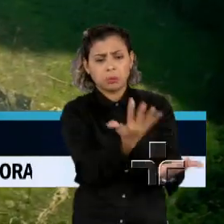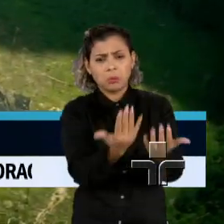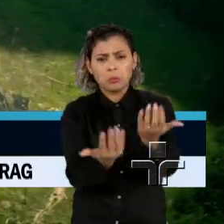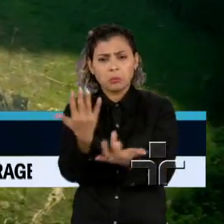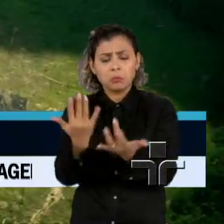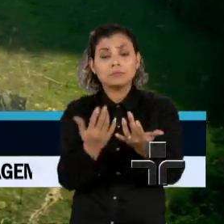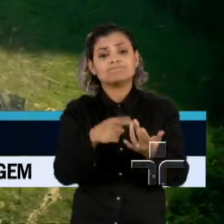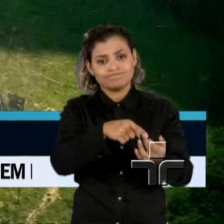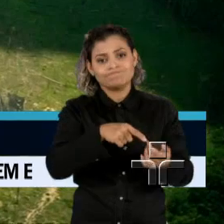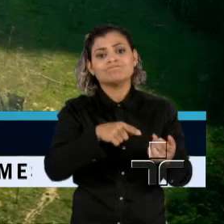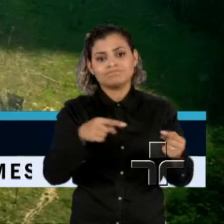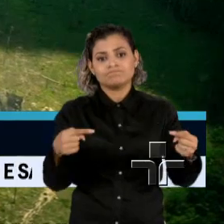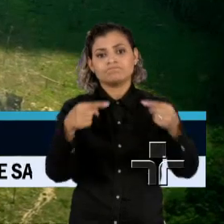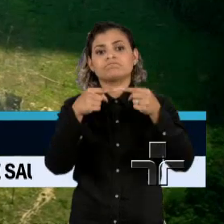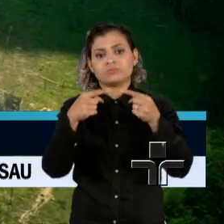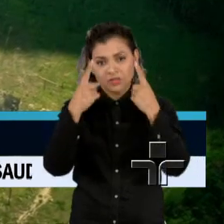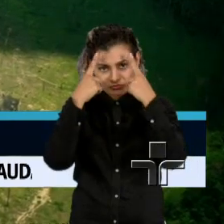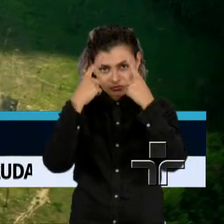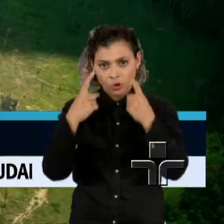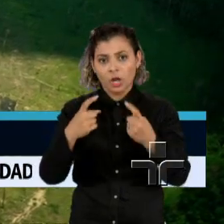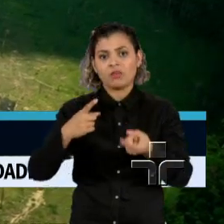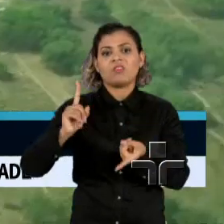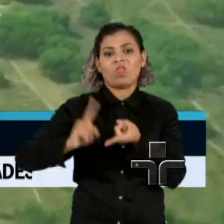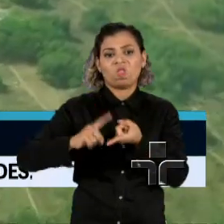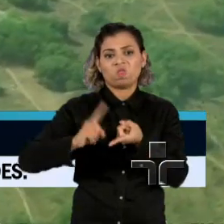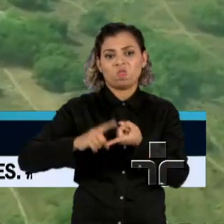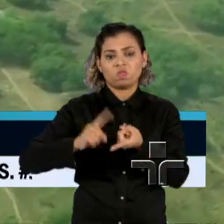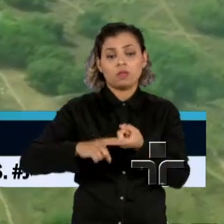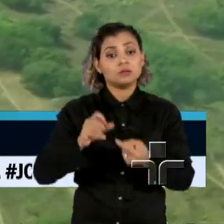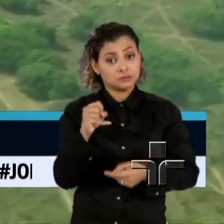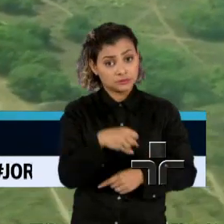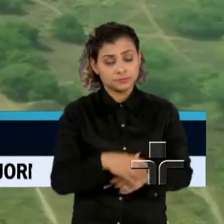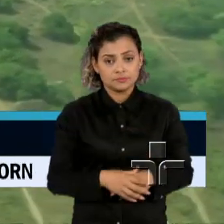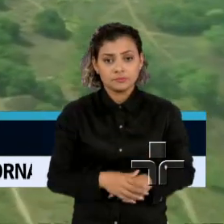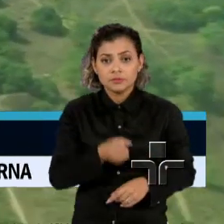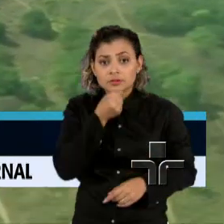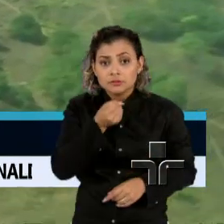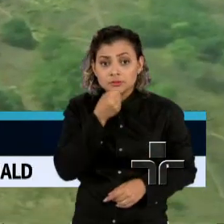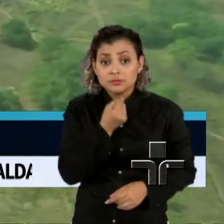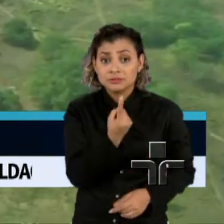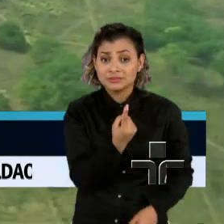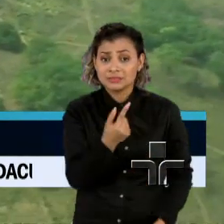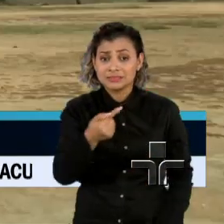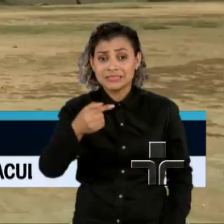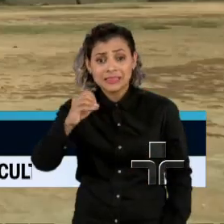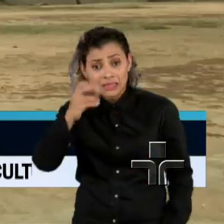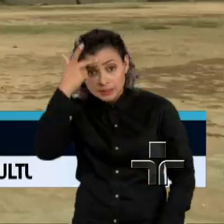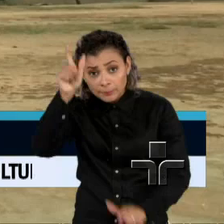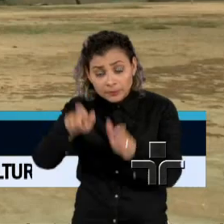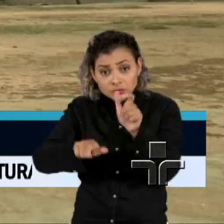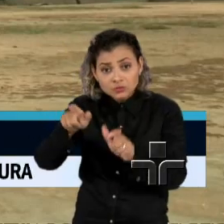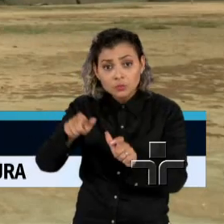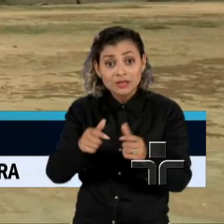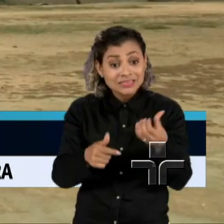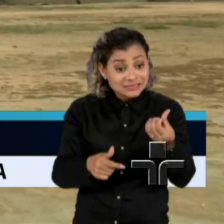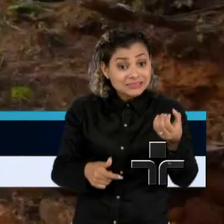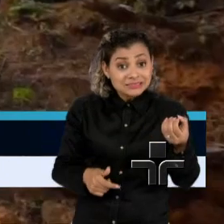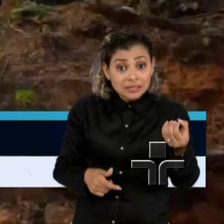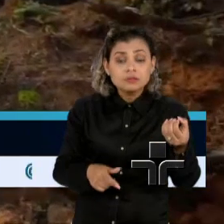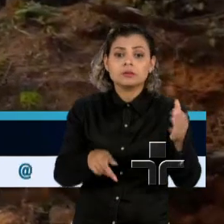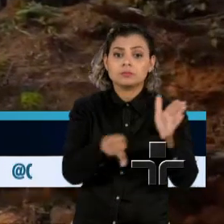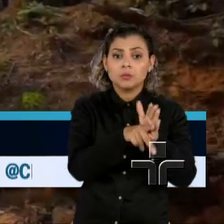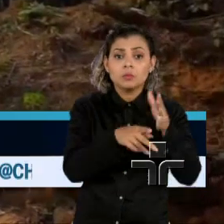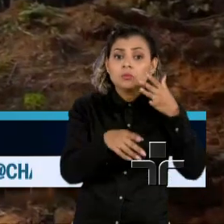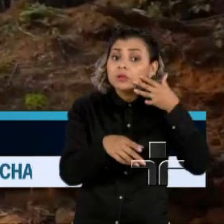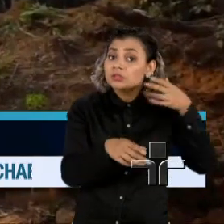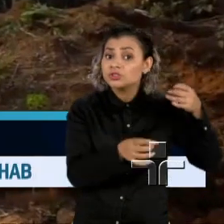estão relacionadas com a violência e impunidade. Foram entrevistadas 170 pessoas, sendo 60 indígenas.